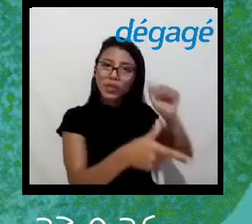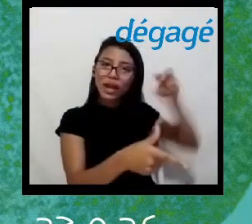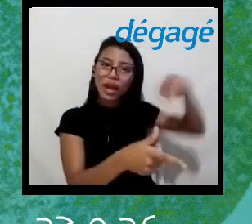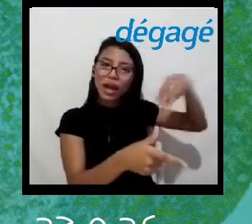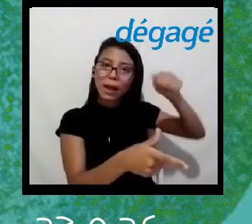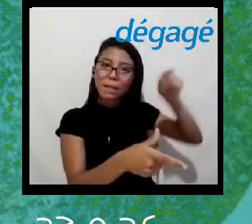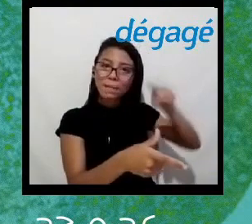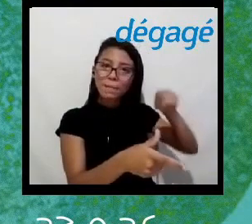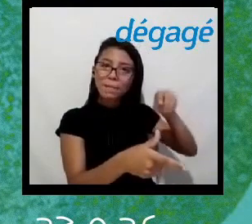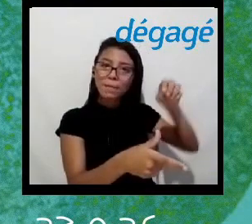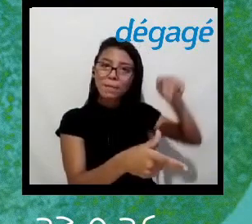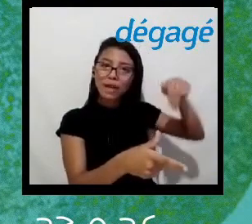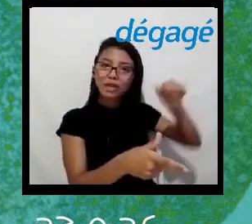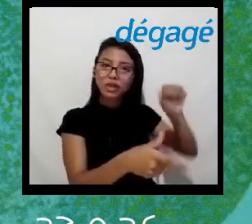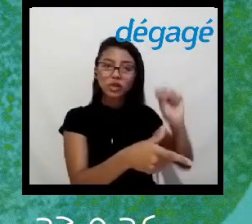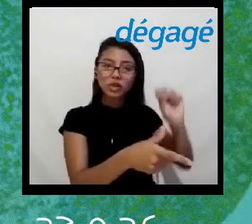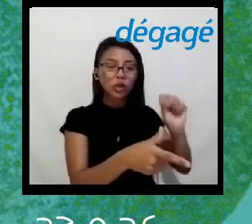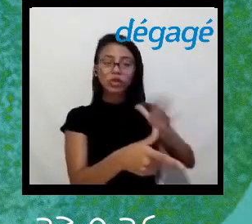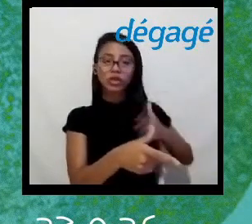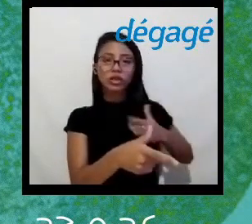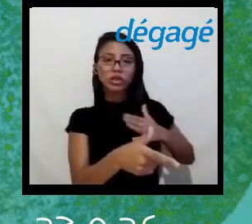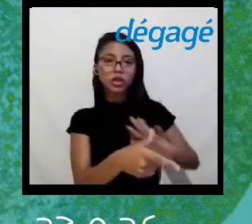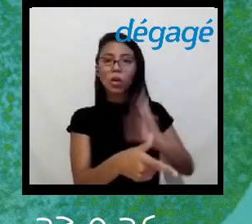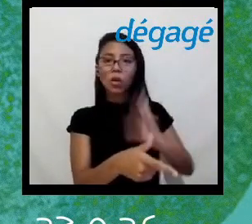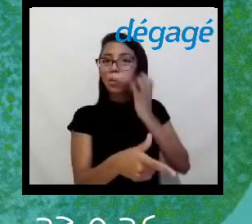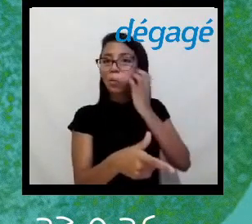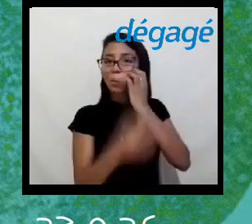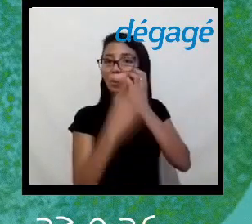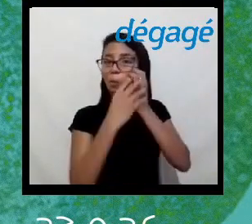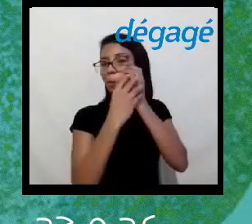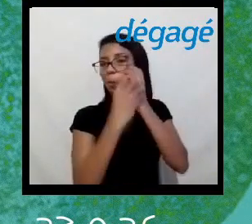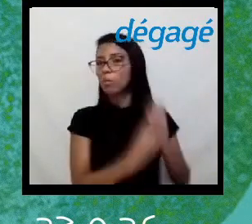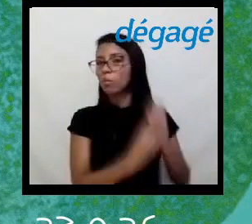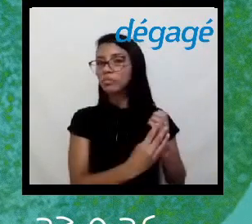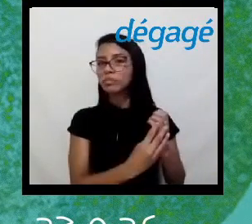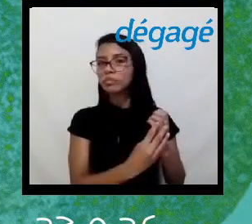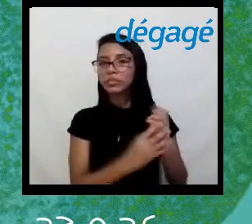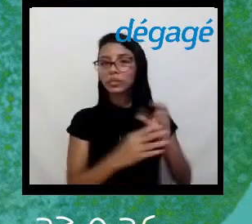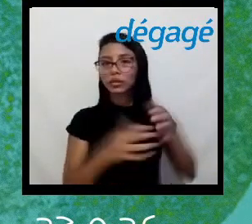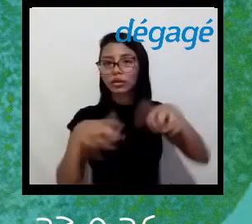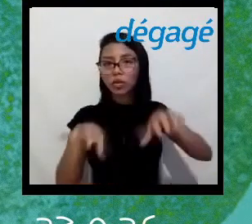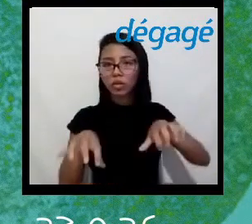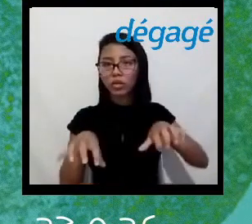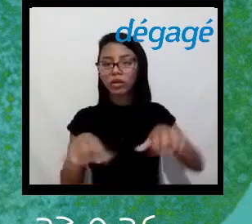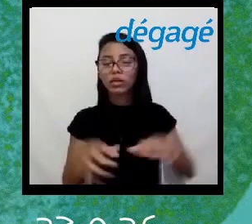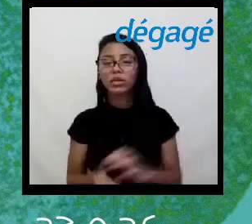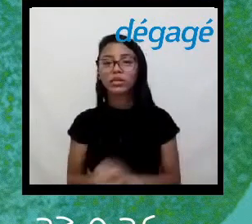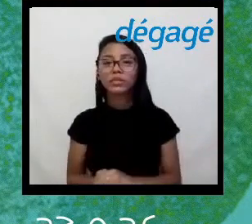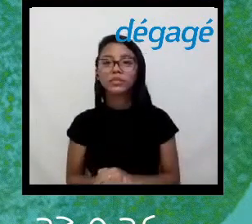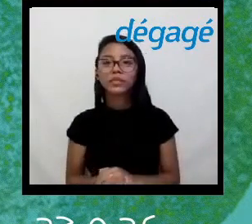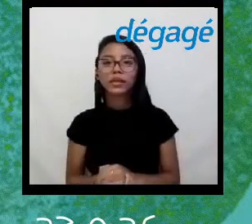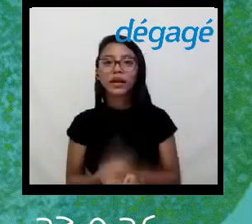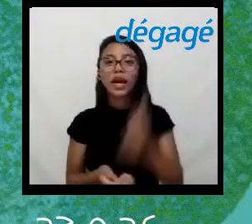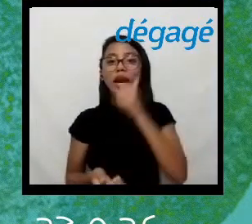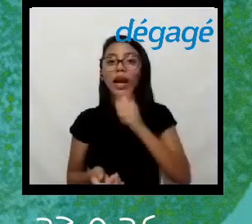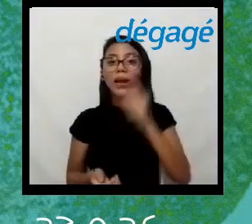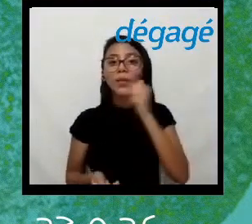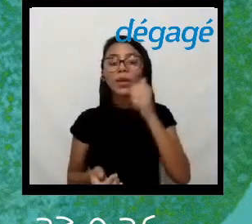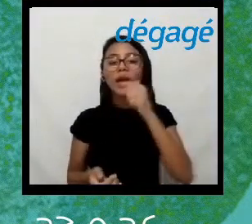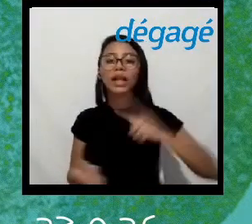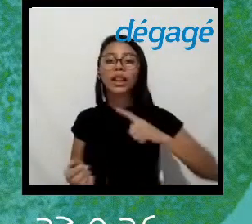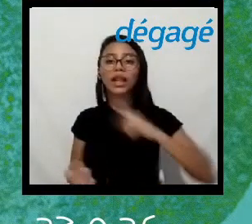ela tira o seio para continuar vivendo. A gente partiu dessa metáfora para criar o projeto